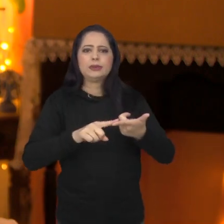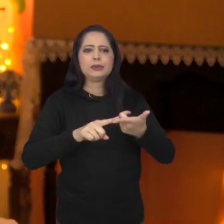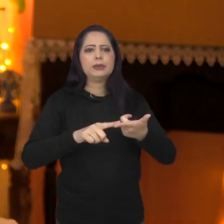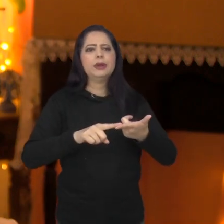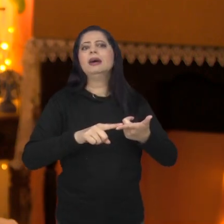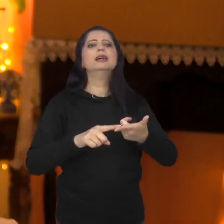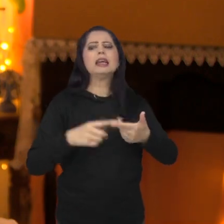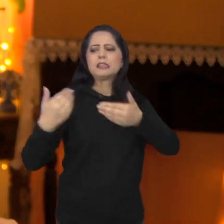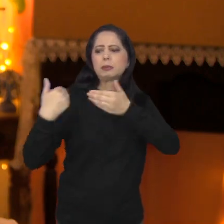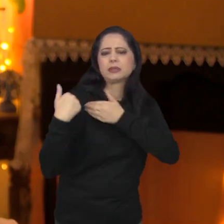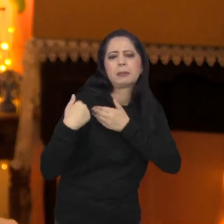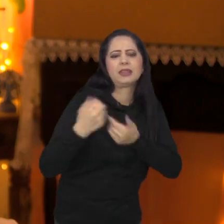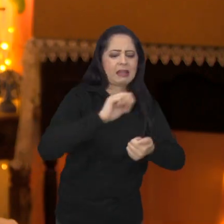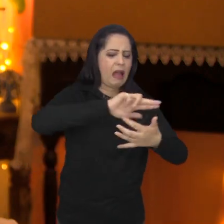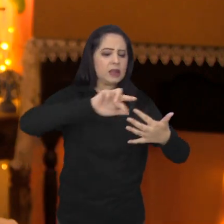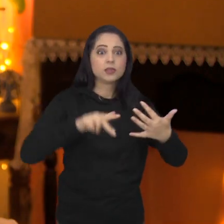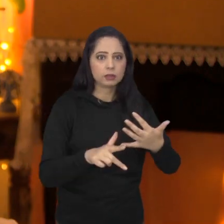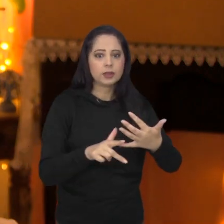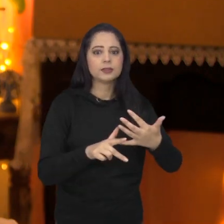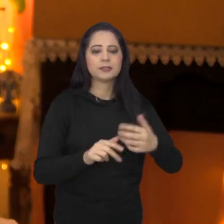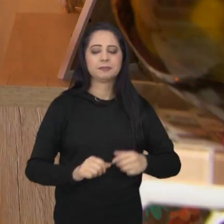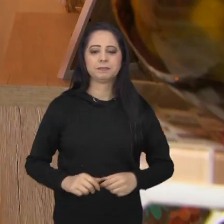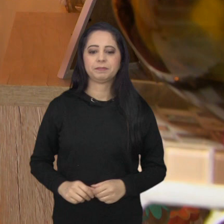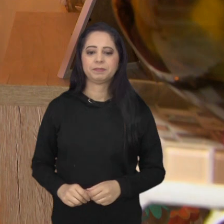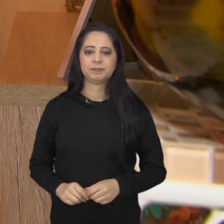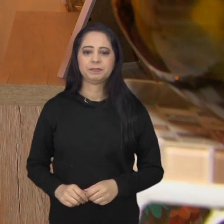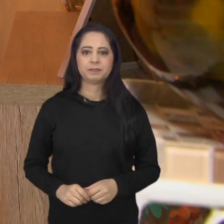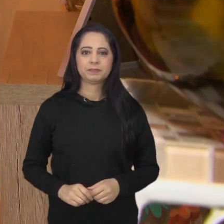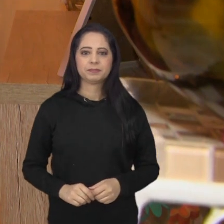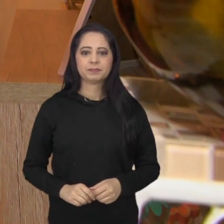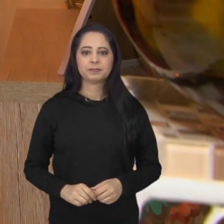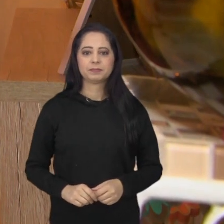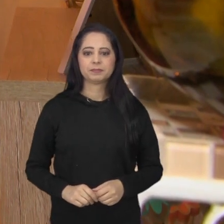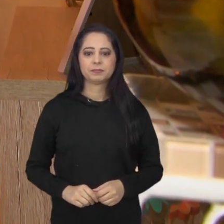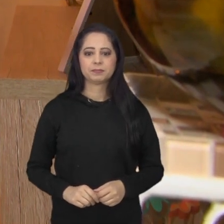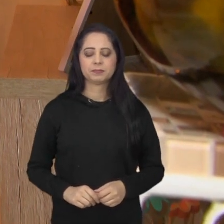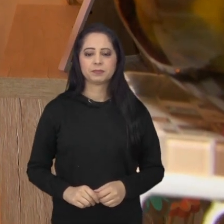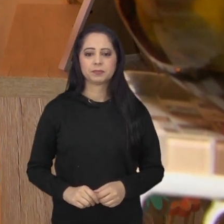cobranças, sabe, é um momento de você com você mesma.